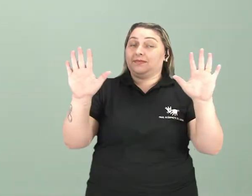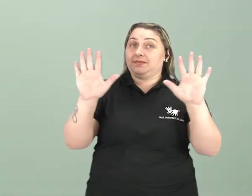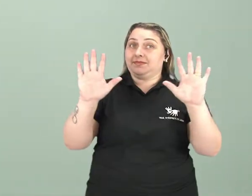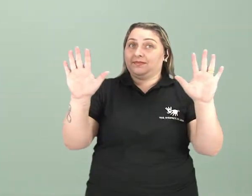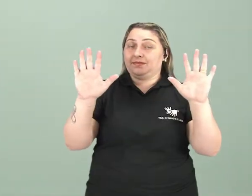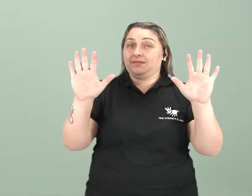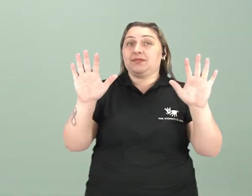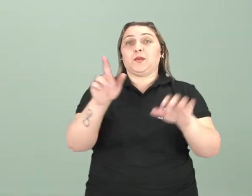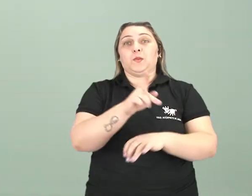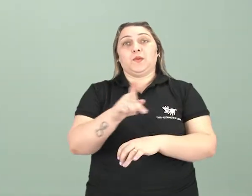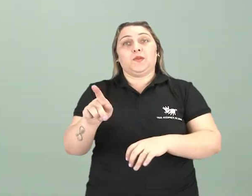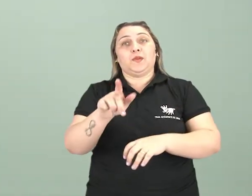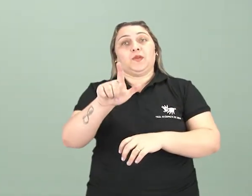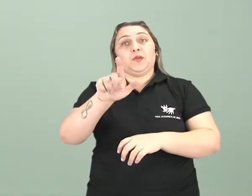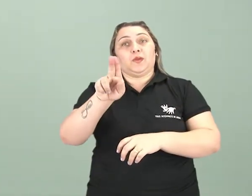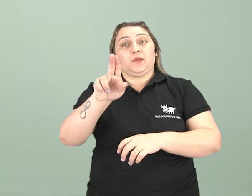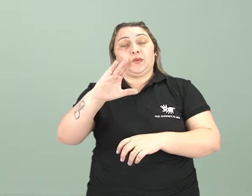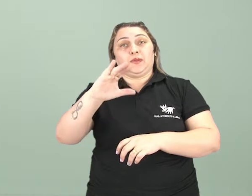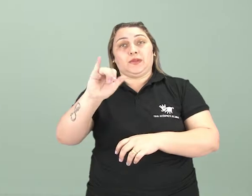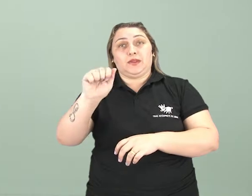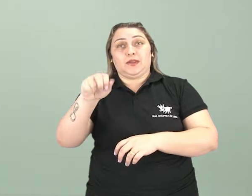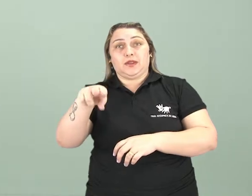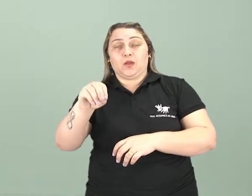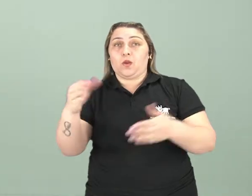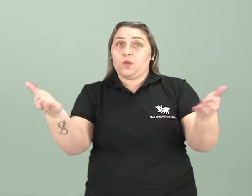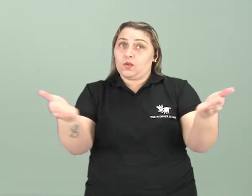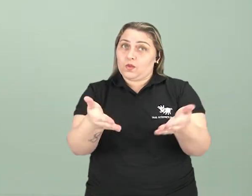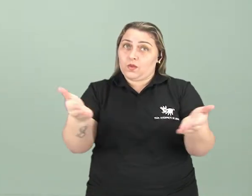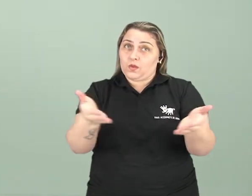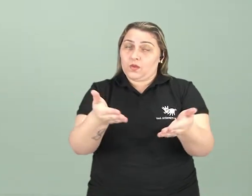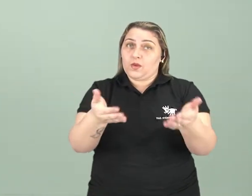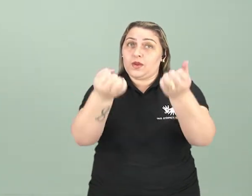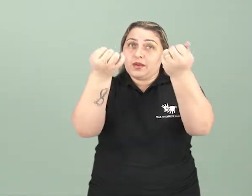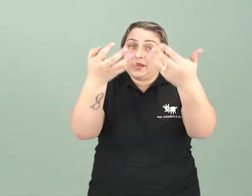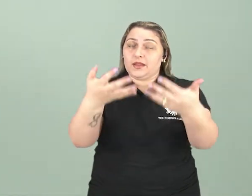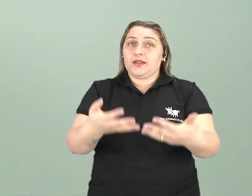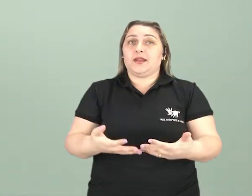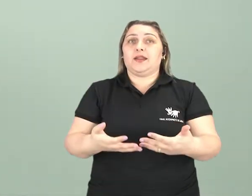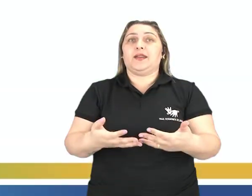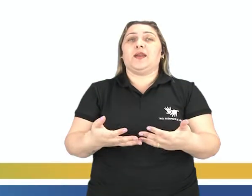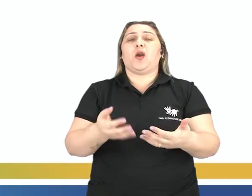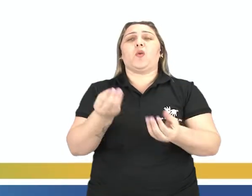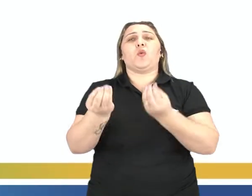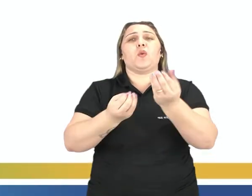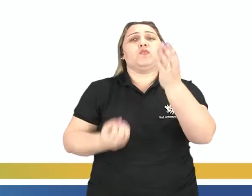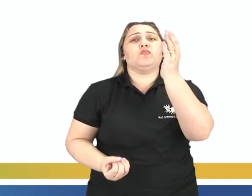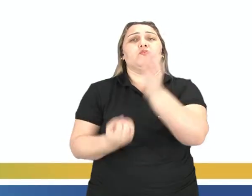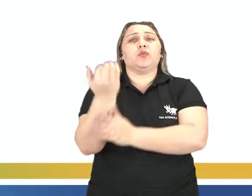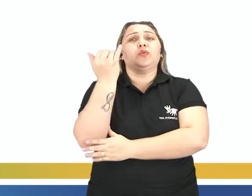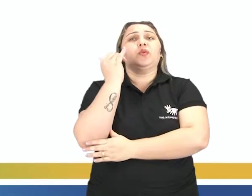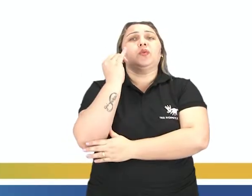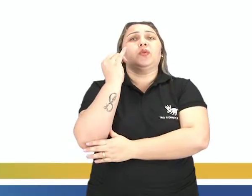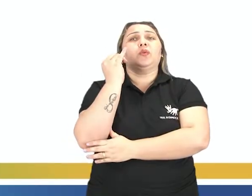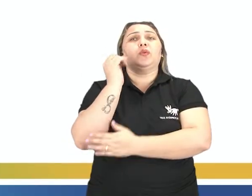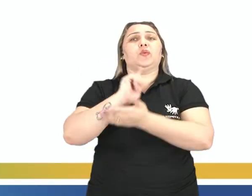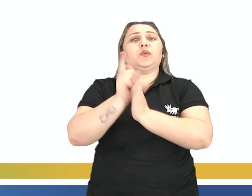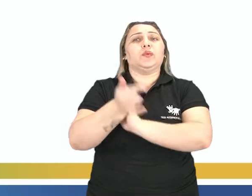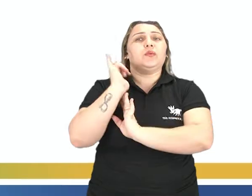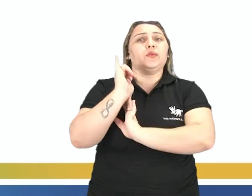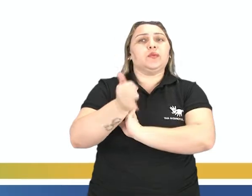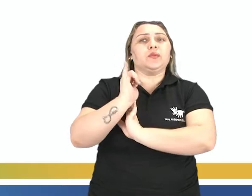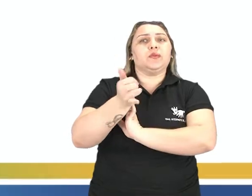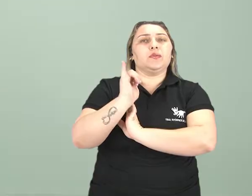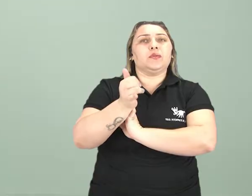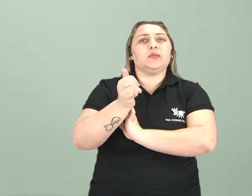Olá, pessoal. Eu sou o professor Luciano e hoje nós vamos falar sobre como produzir um gênero